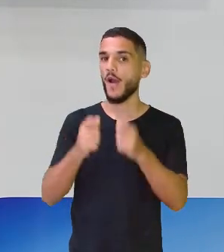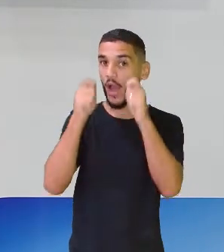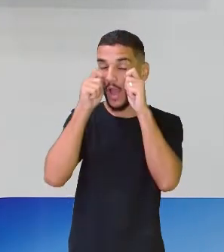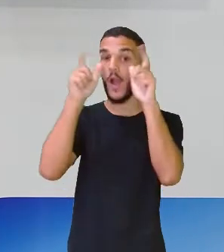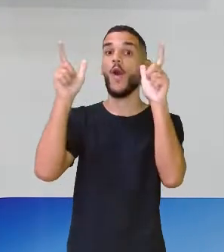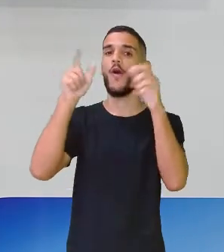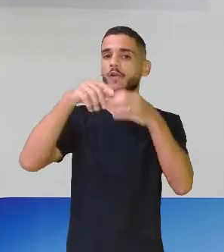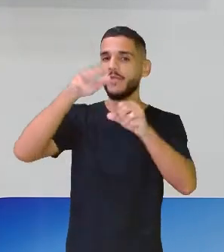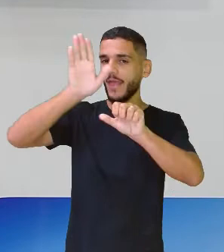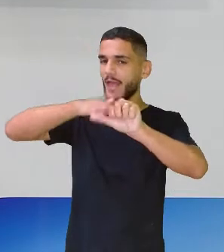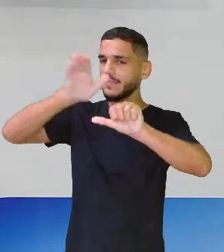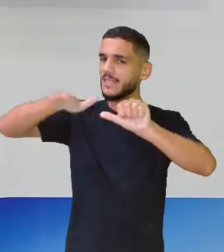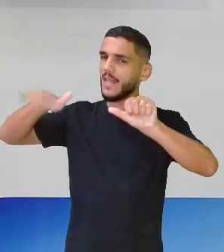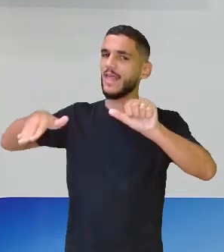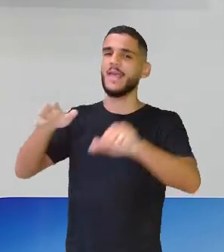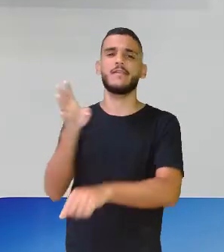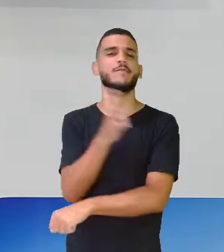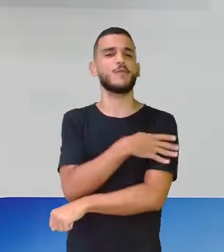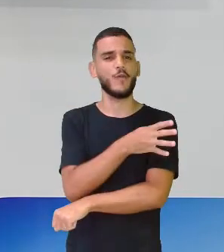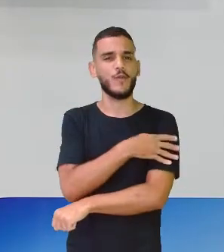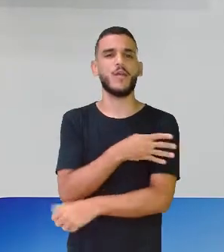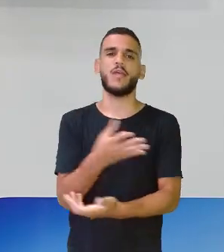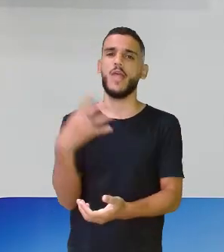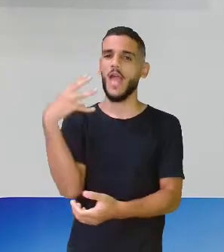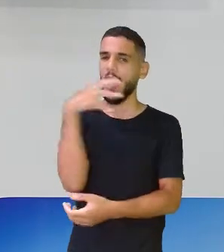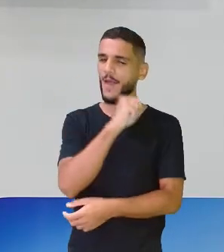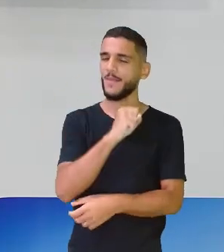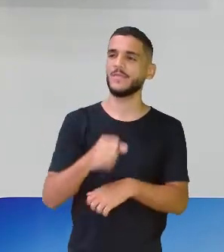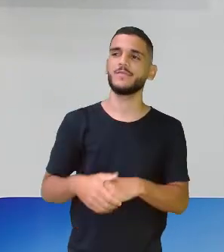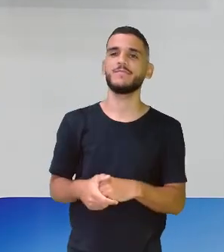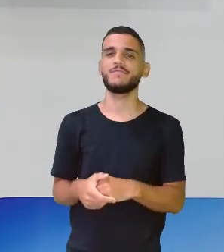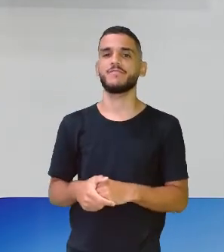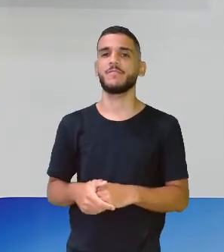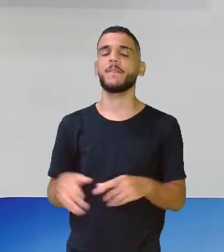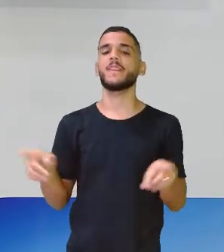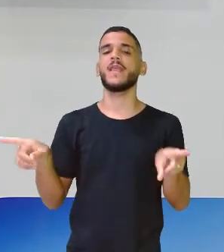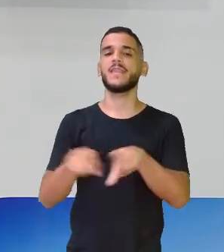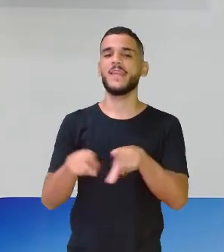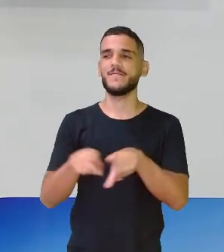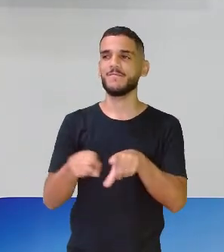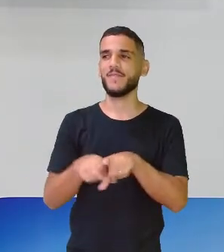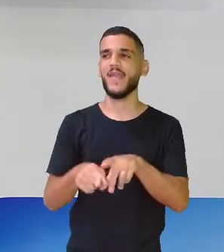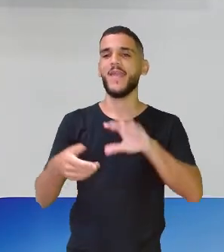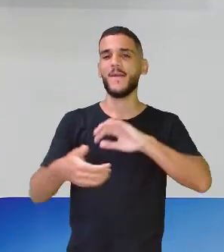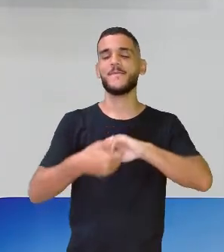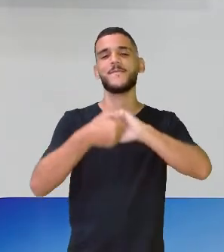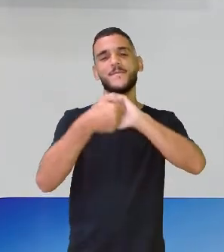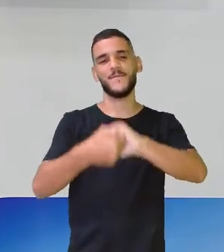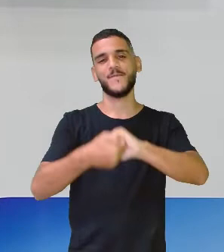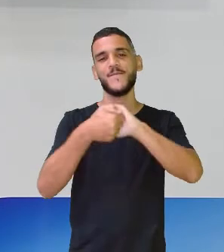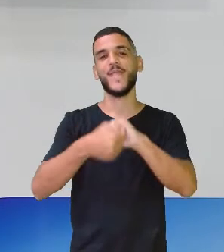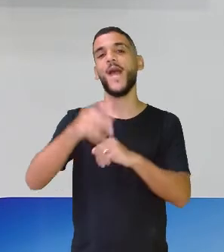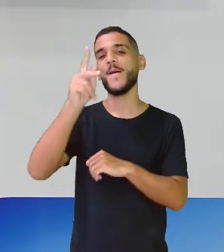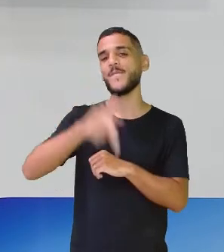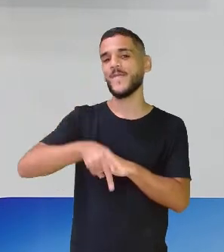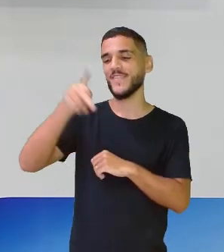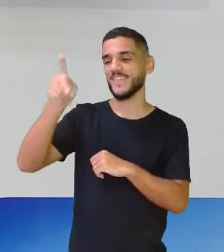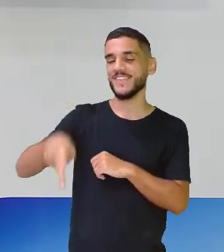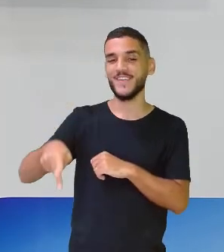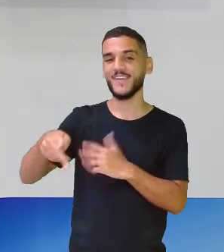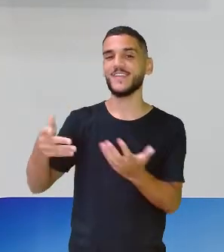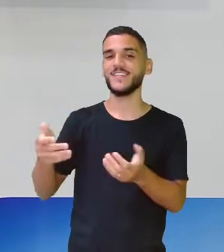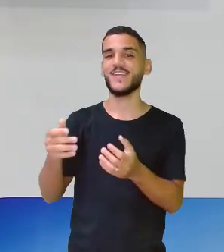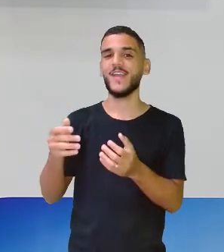aceleração! Acorda! Estamos aqui aguardando vocês. E também quero cumprimentar os professores que acompanham nossas aulas